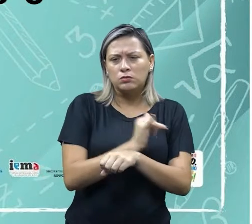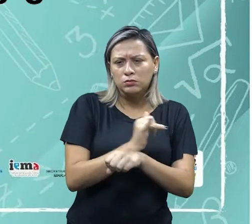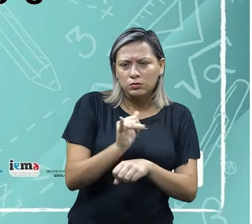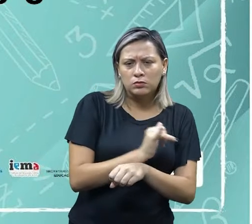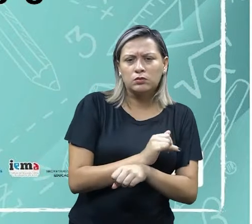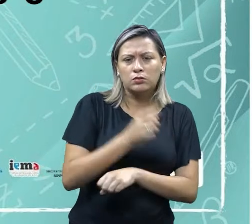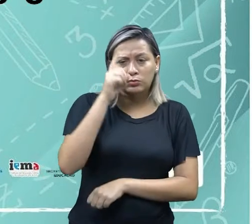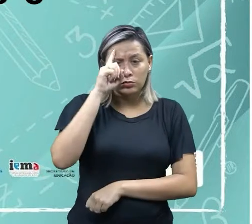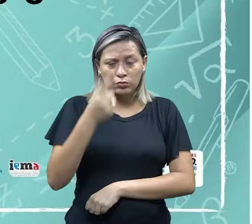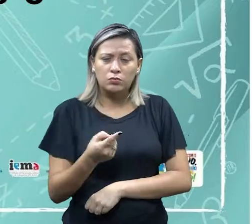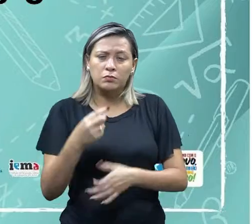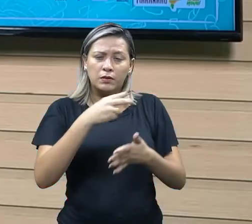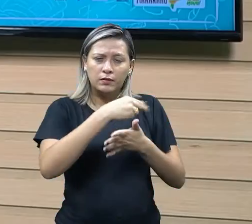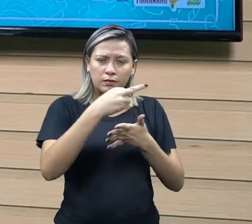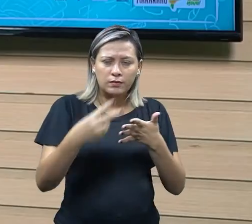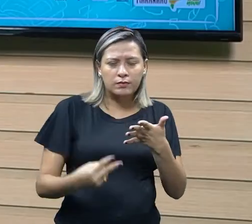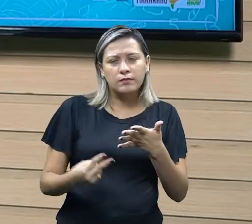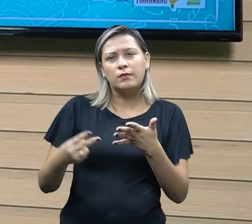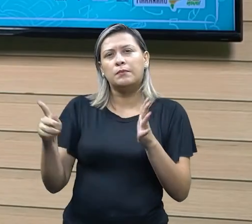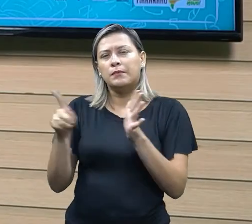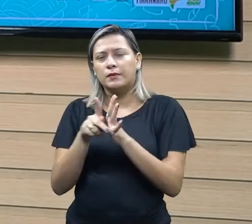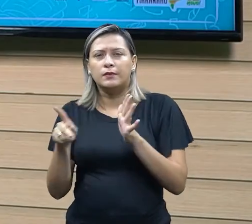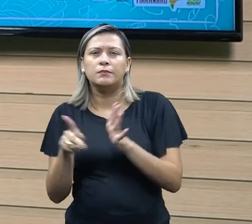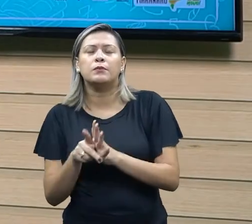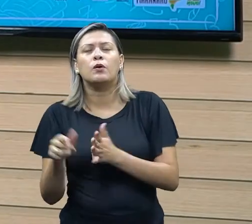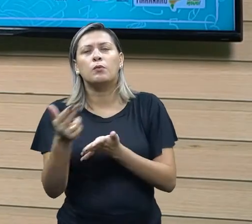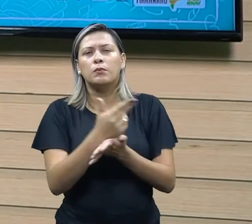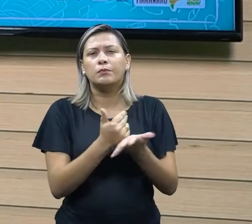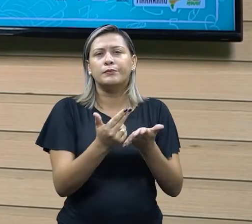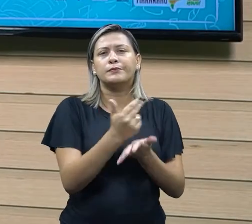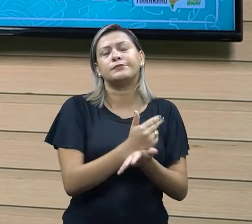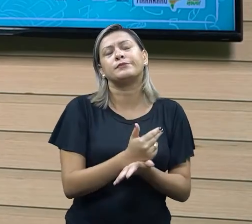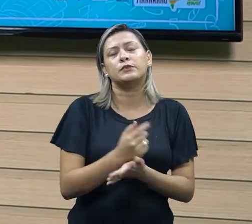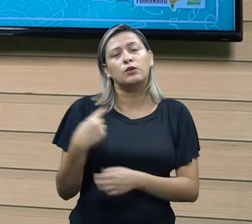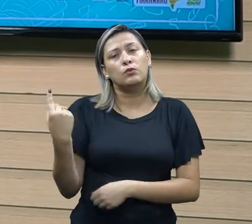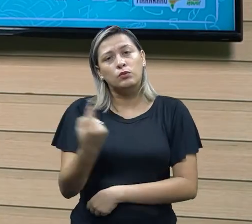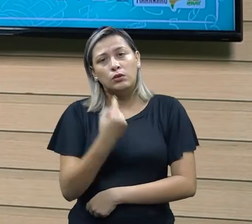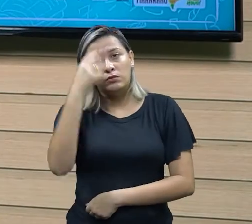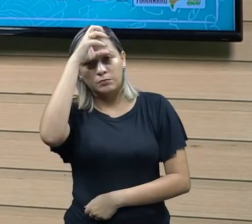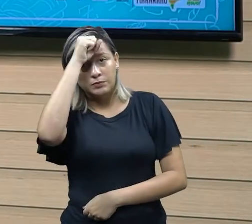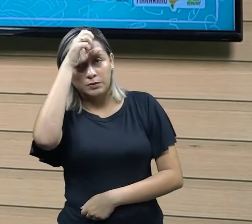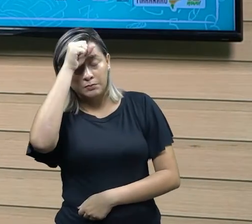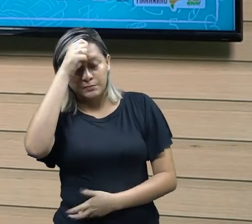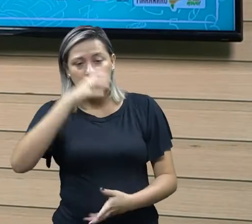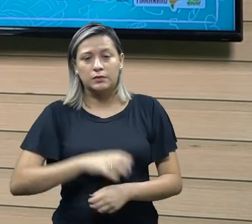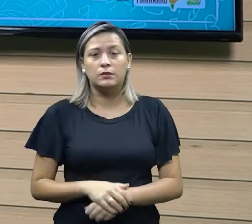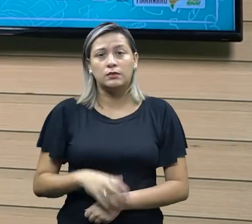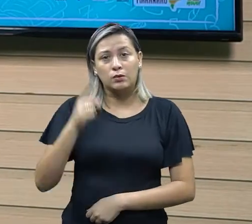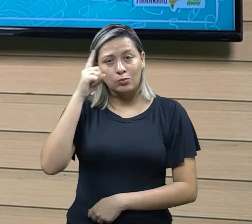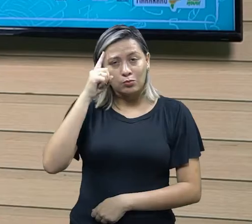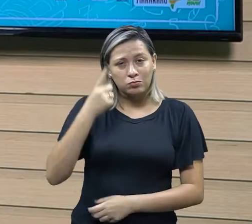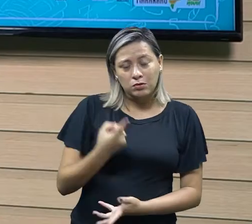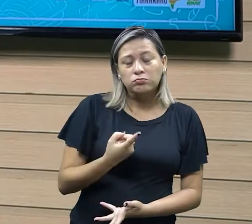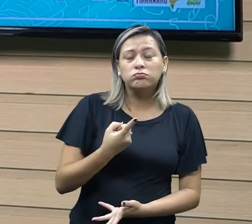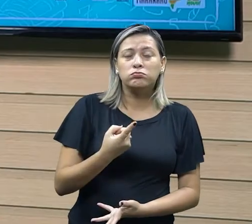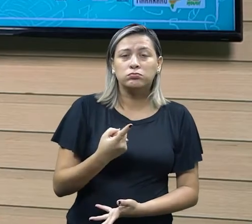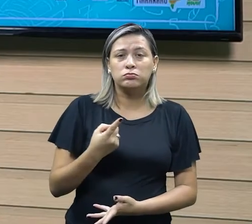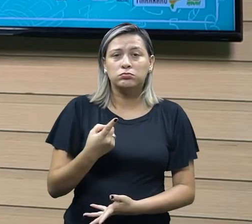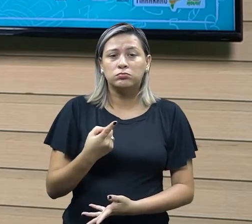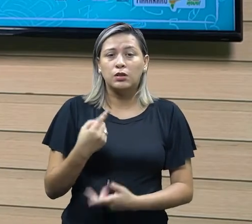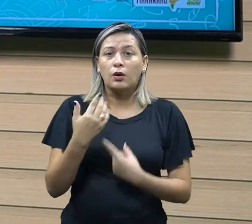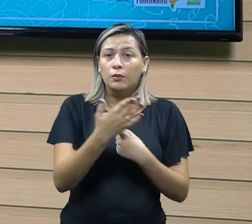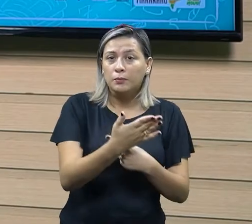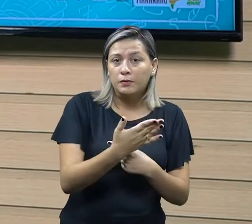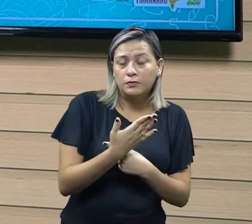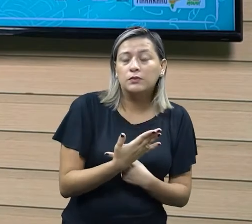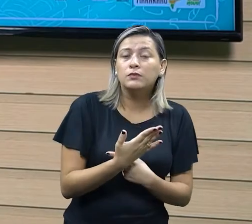ferramentas para desenhos. Então aqui nós vamos aprender alguns comandos que vão auxiliar a gente a